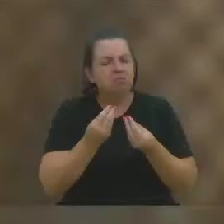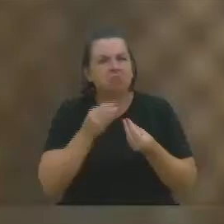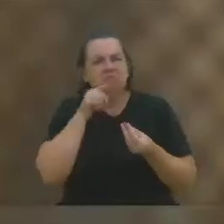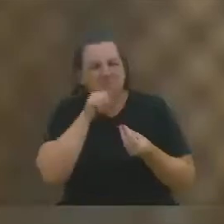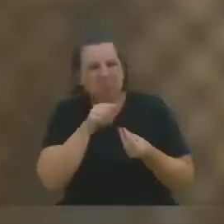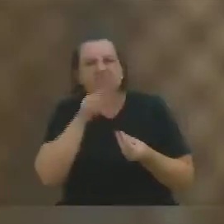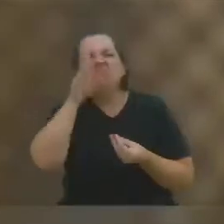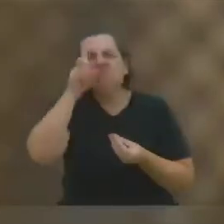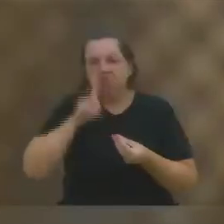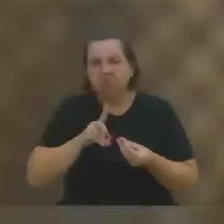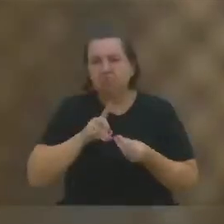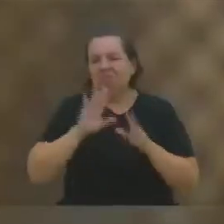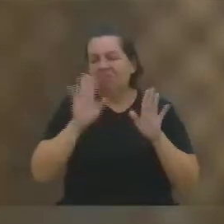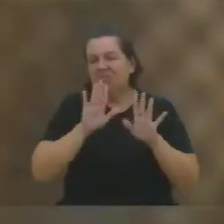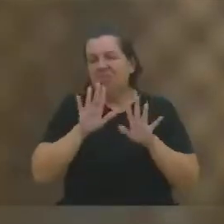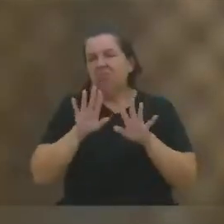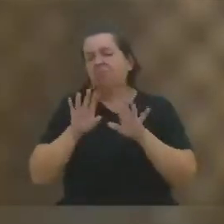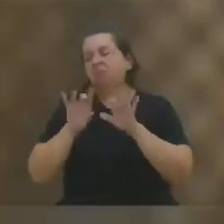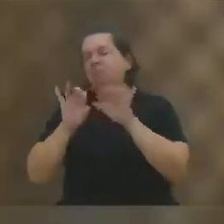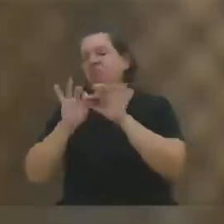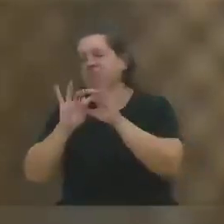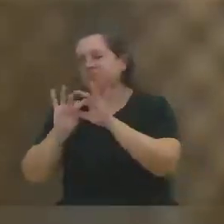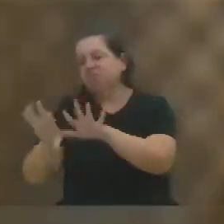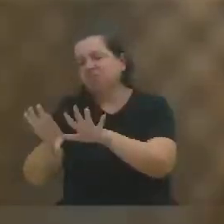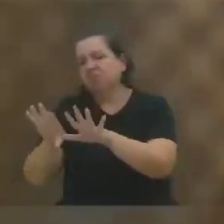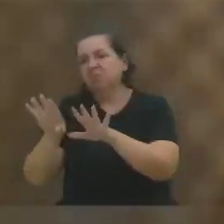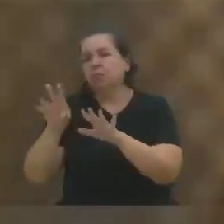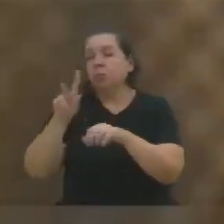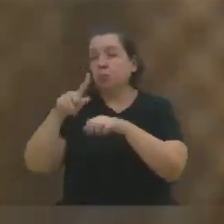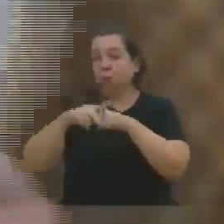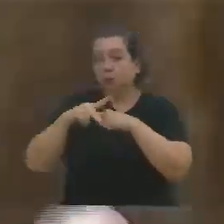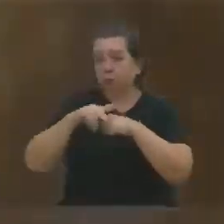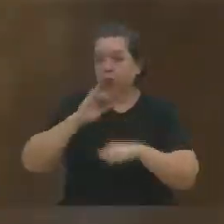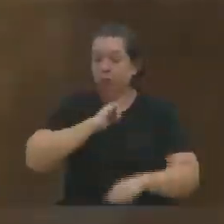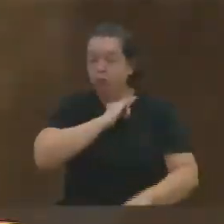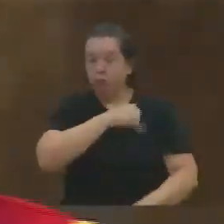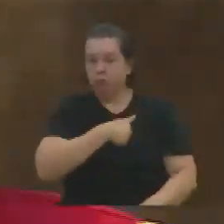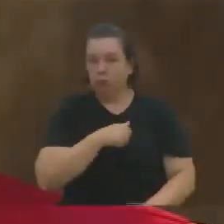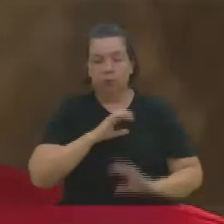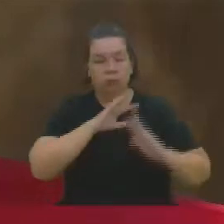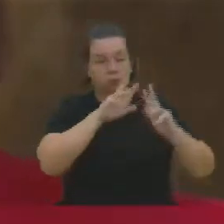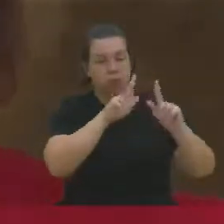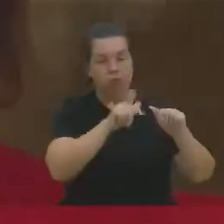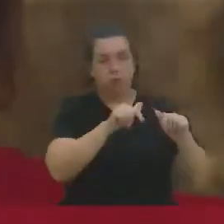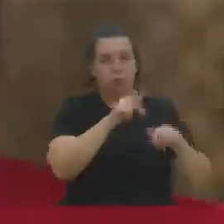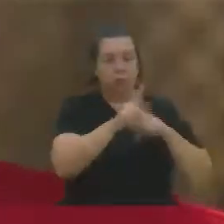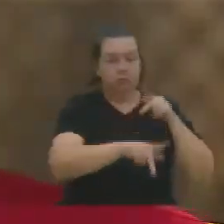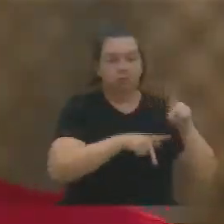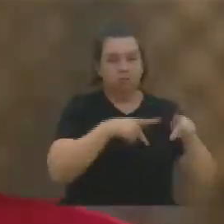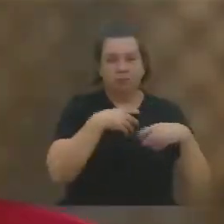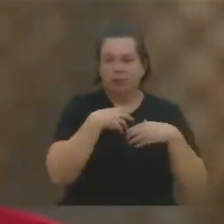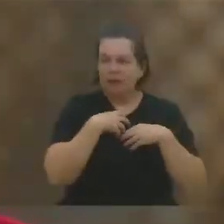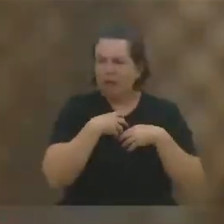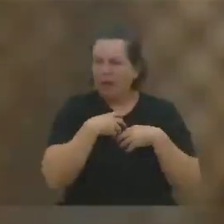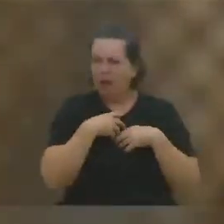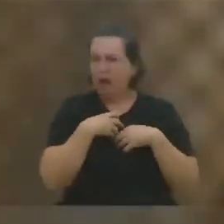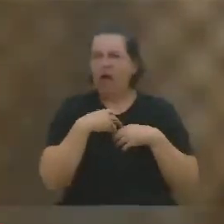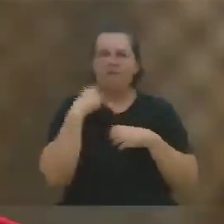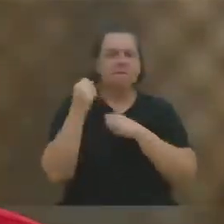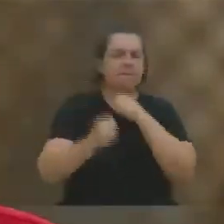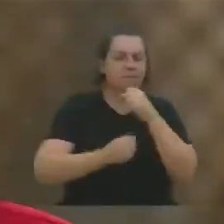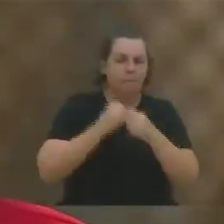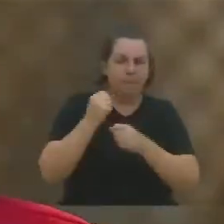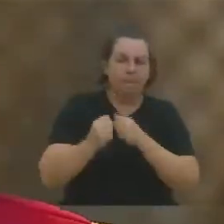deixava mais Pedro e João, todo o povo assombrado foi correndo para